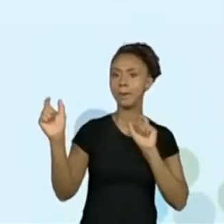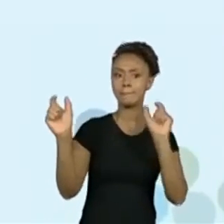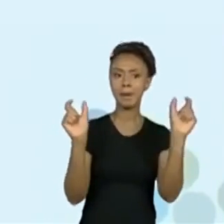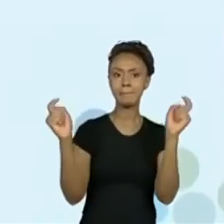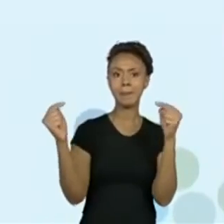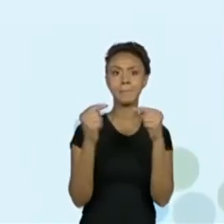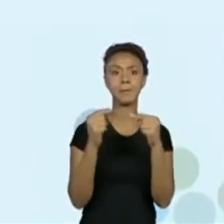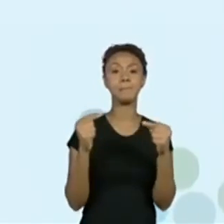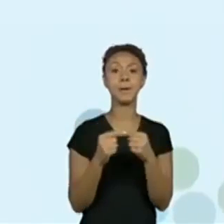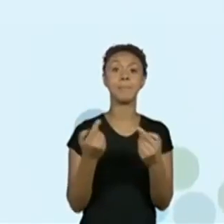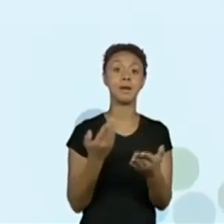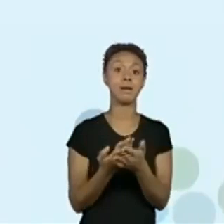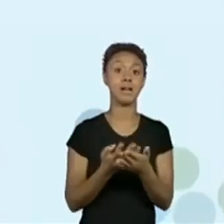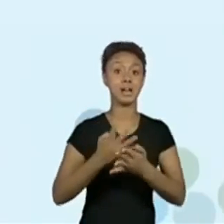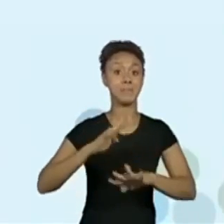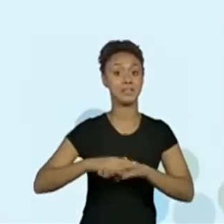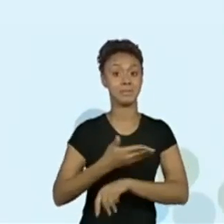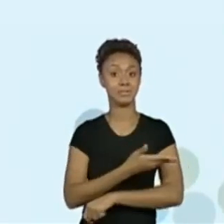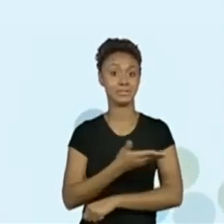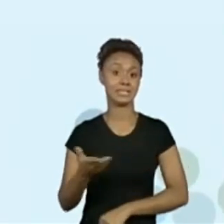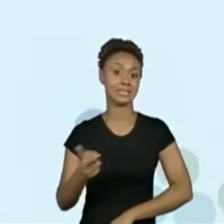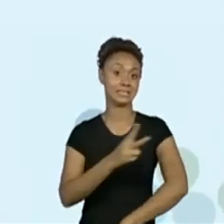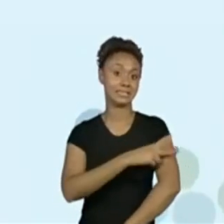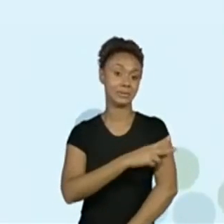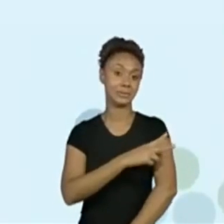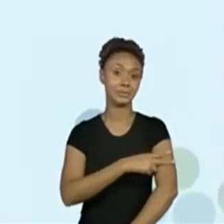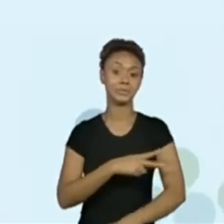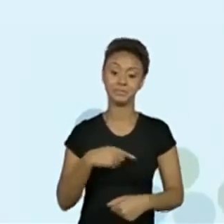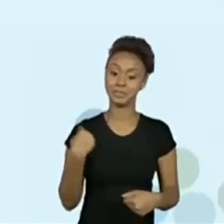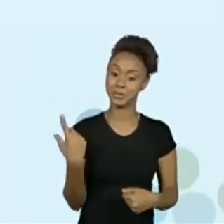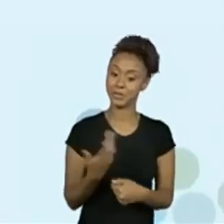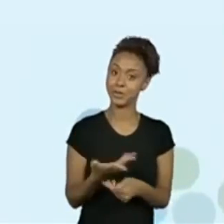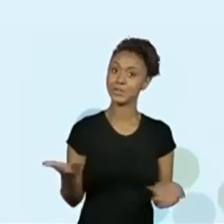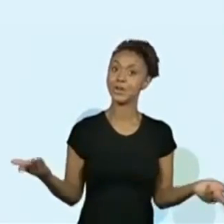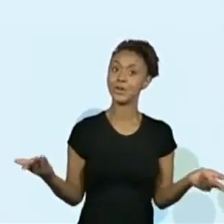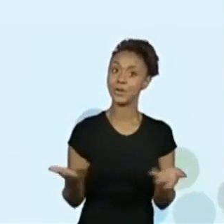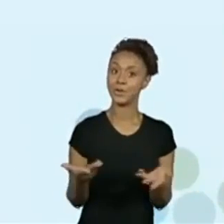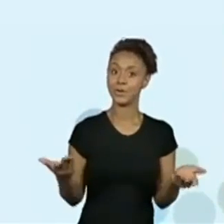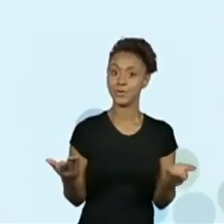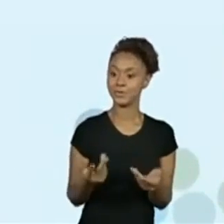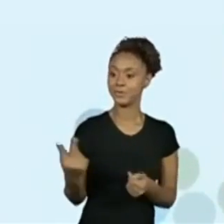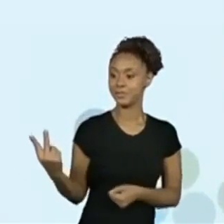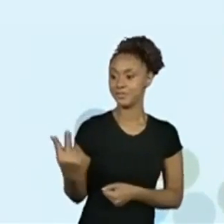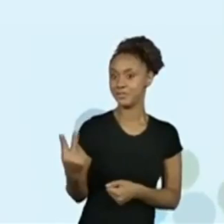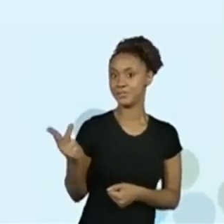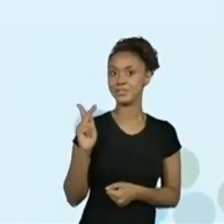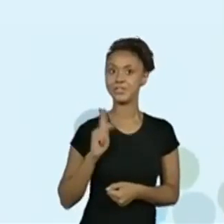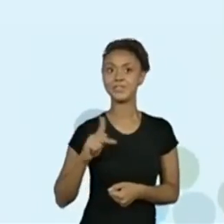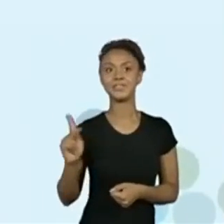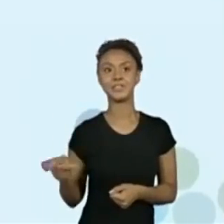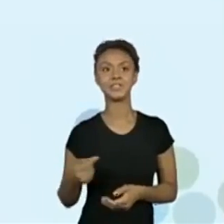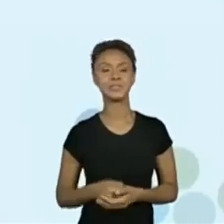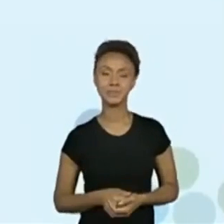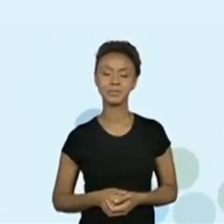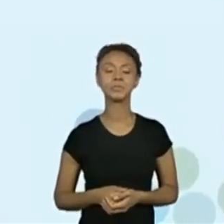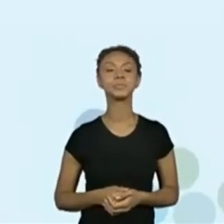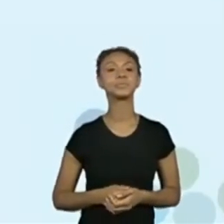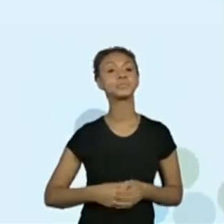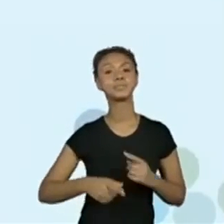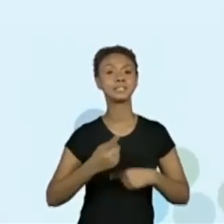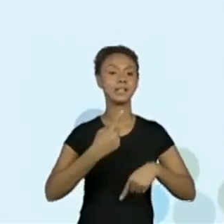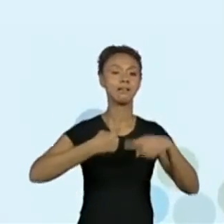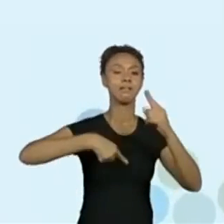de matemática para a turma aí do segundo ano, cá estamos nós, Pro Genoa, Pro Joyce, e olha a nossa habilidade de